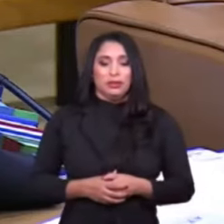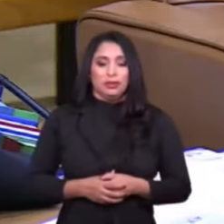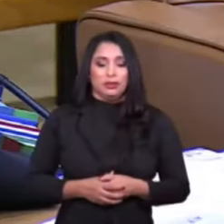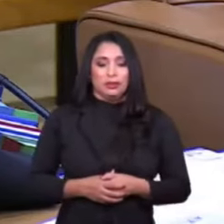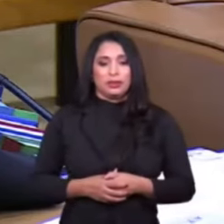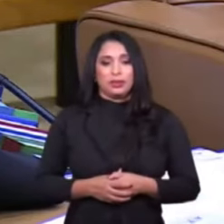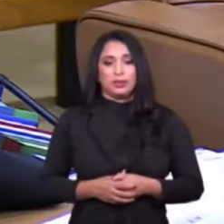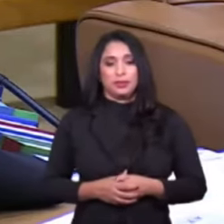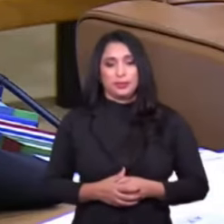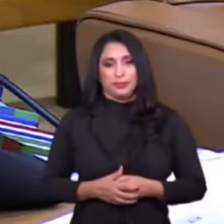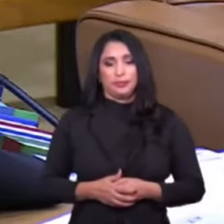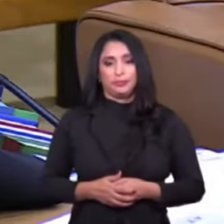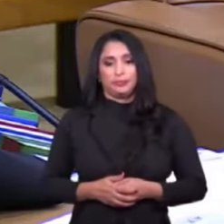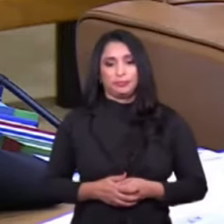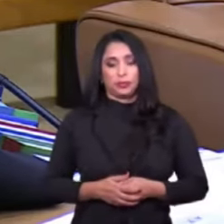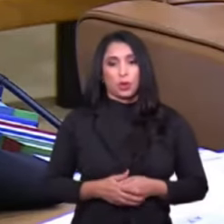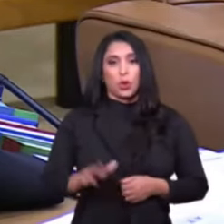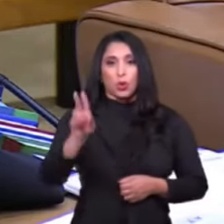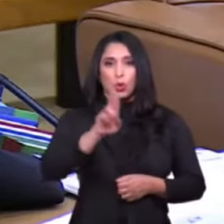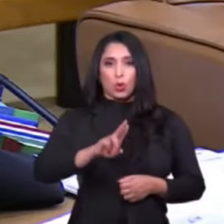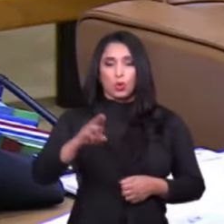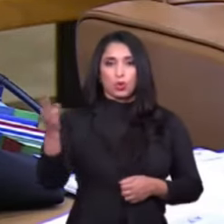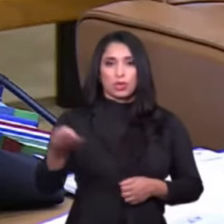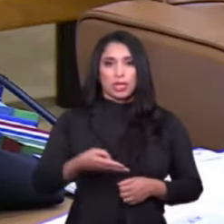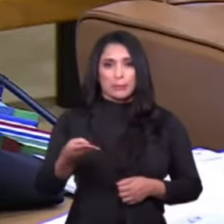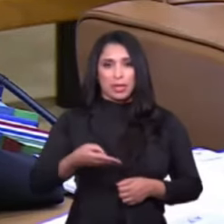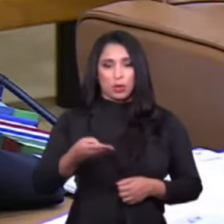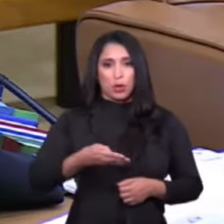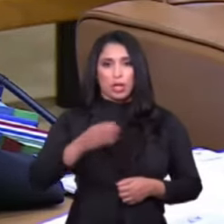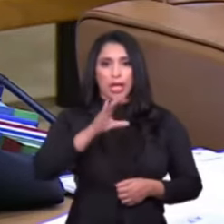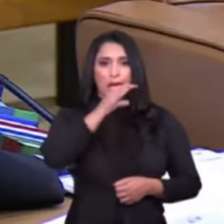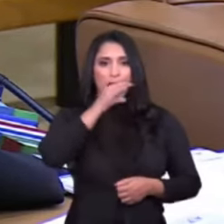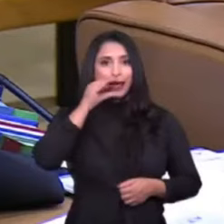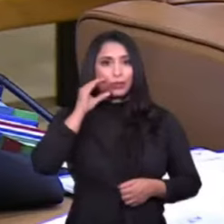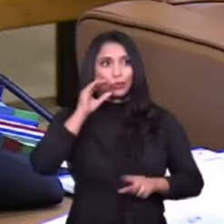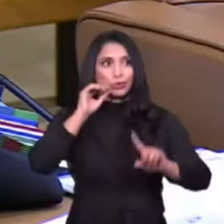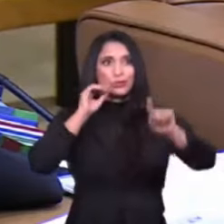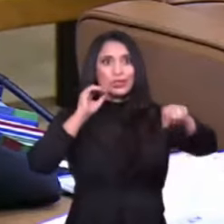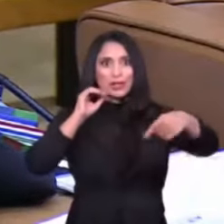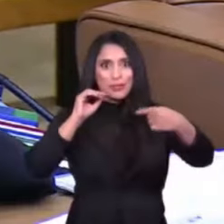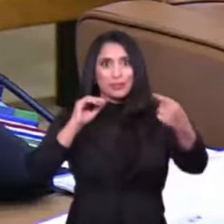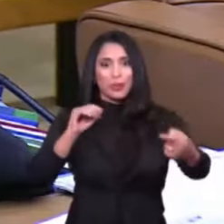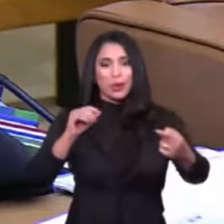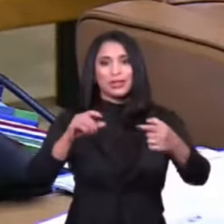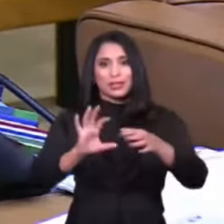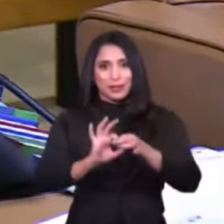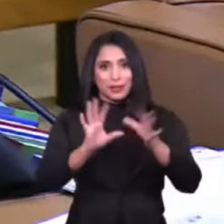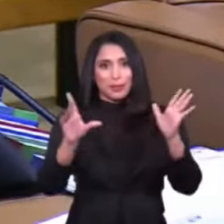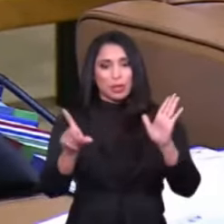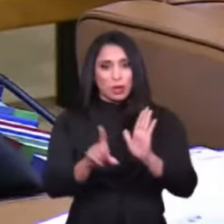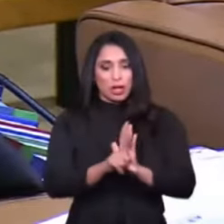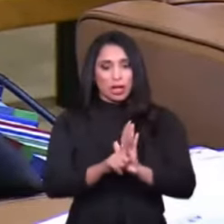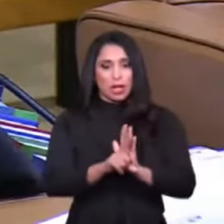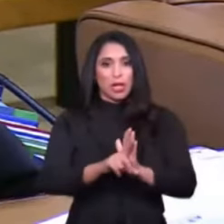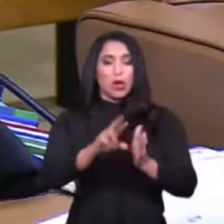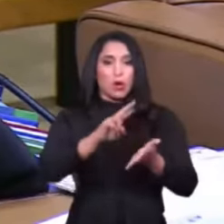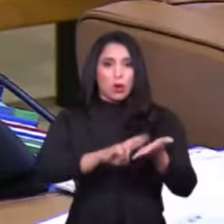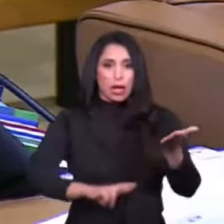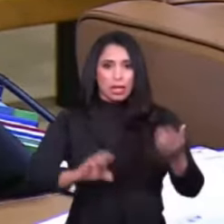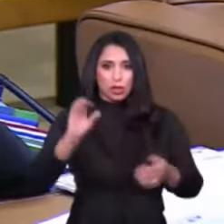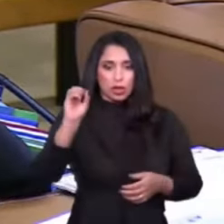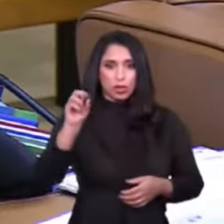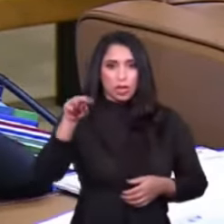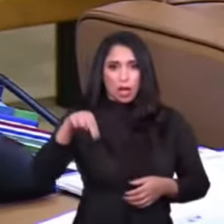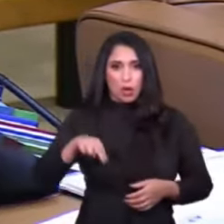Mudanças no uso da maconha pela população adulta após a legalização. Diz o relatório da ONU. O uso